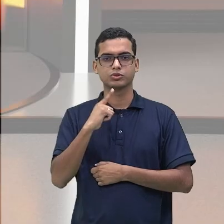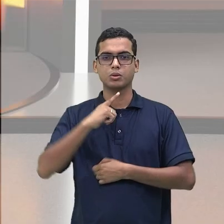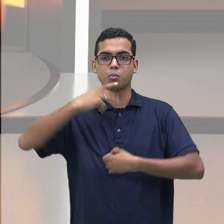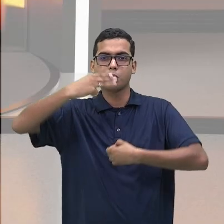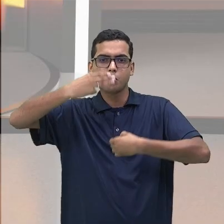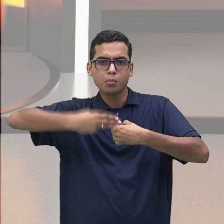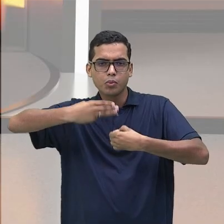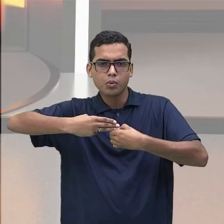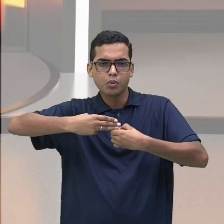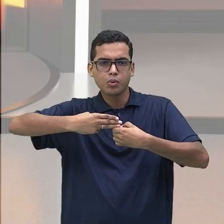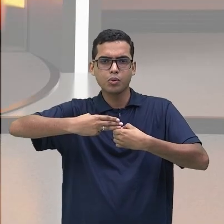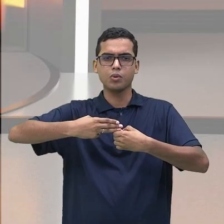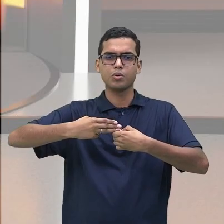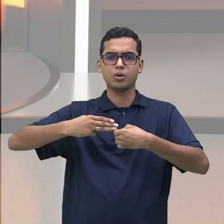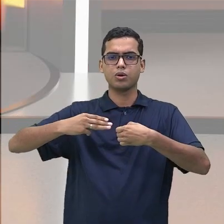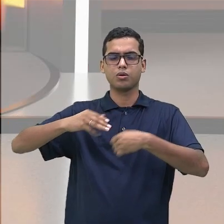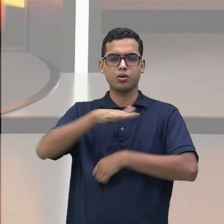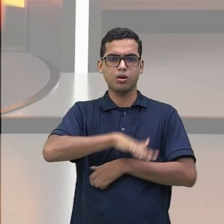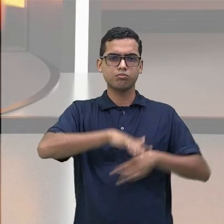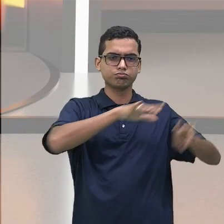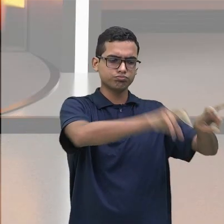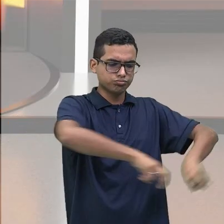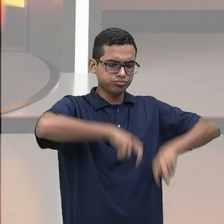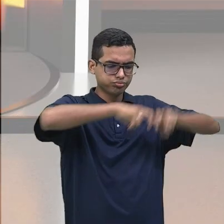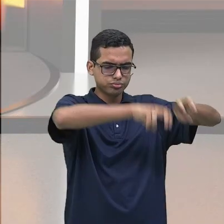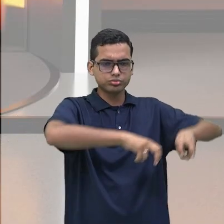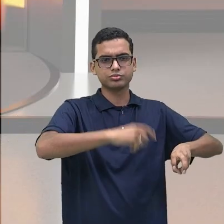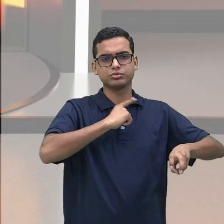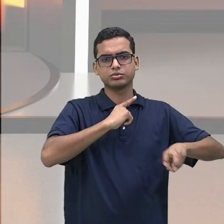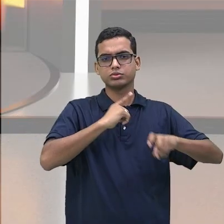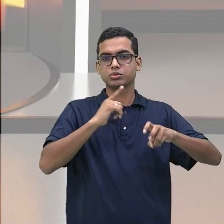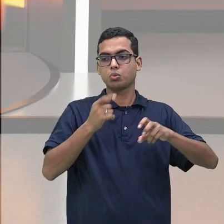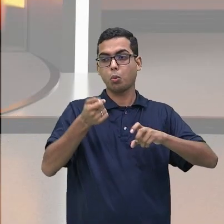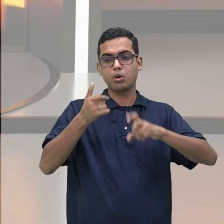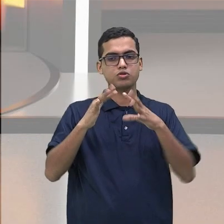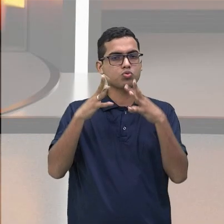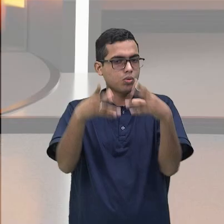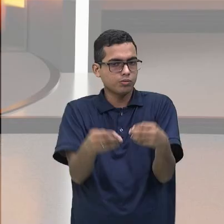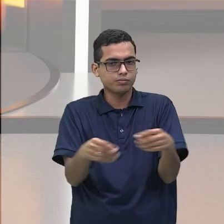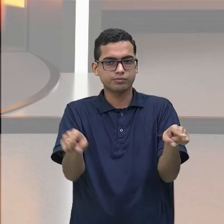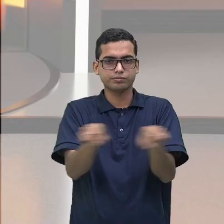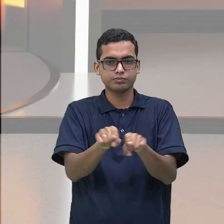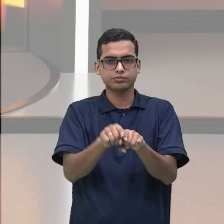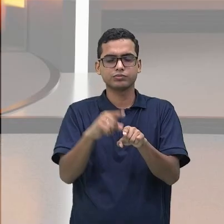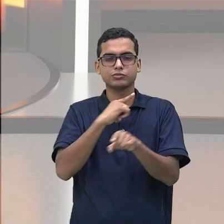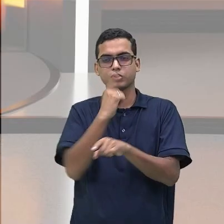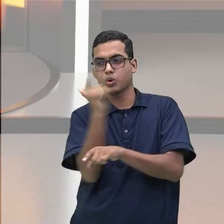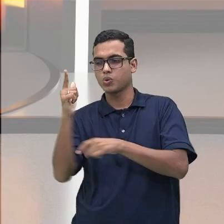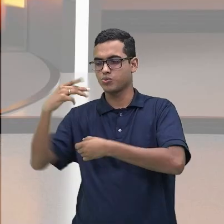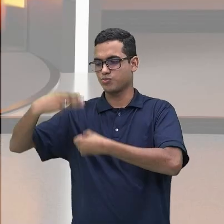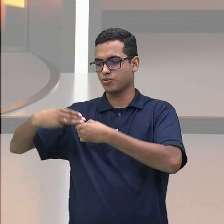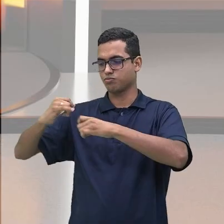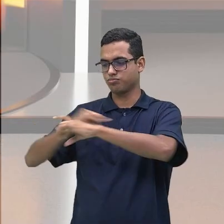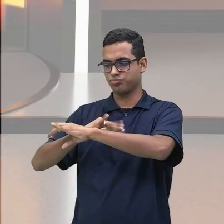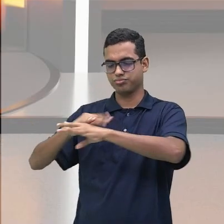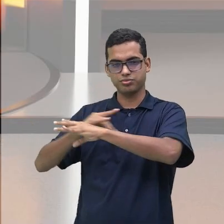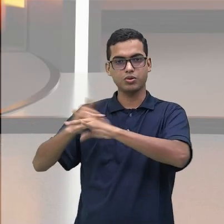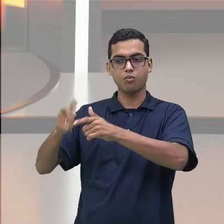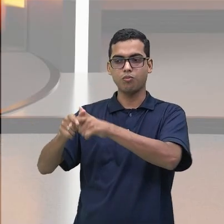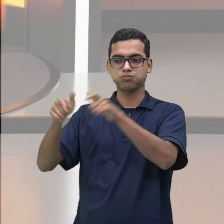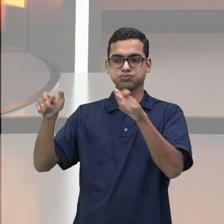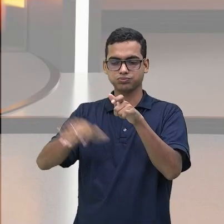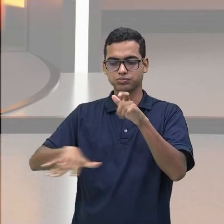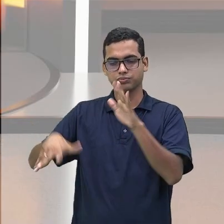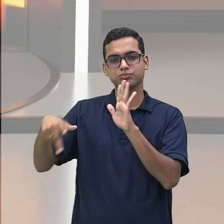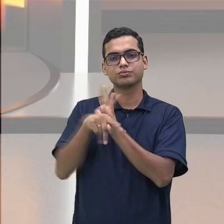totalmente formados por áreas rurais, assim como existem que acaba marcando muito a presença urbana, também existem municípios que acaba